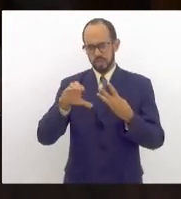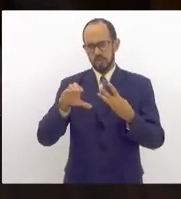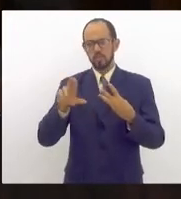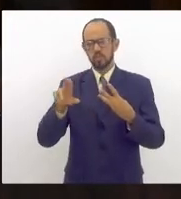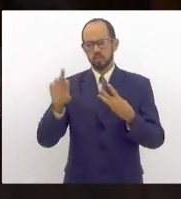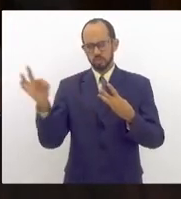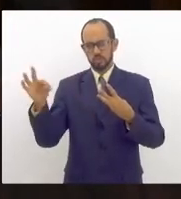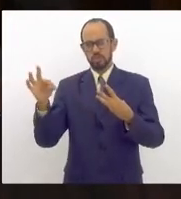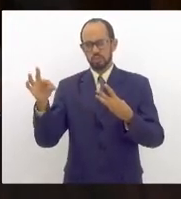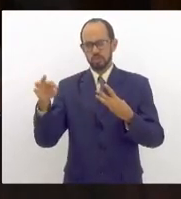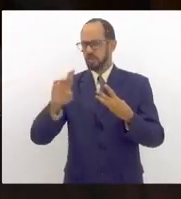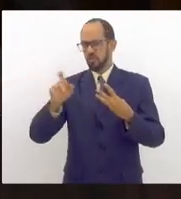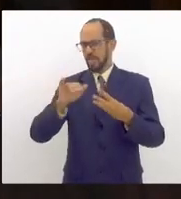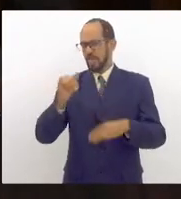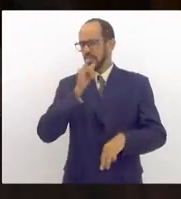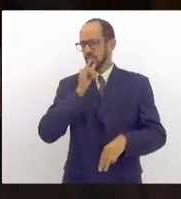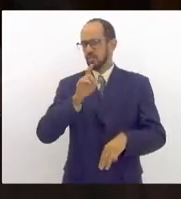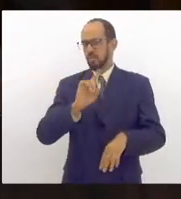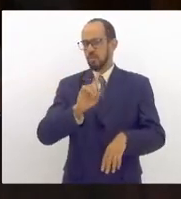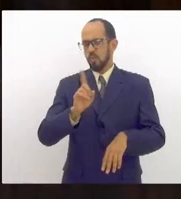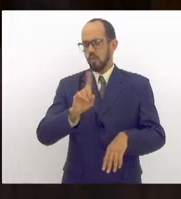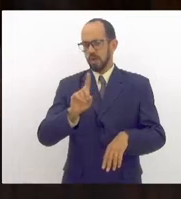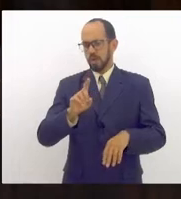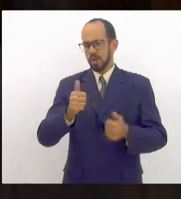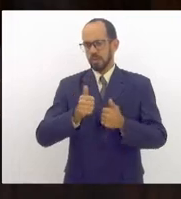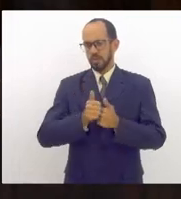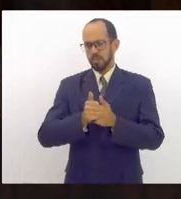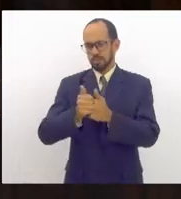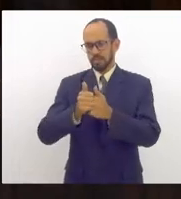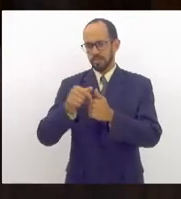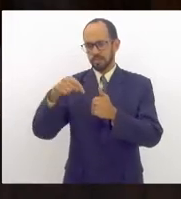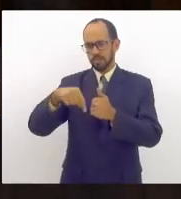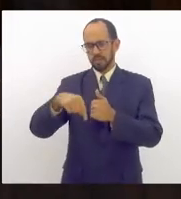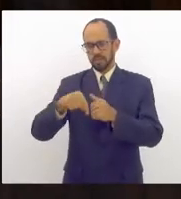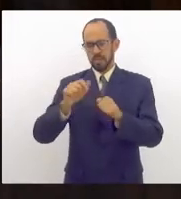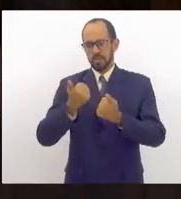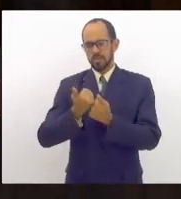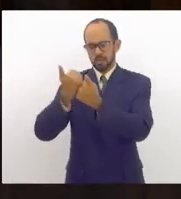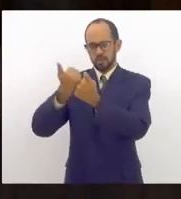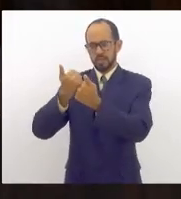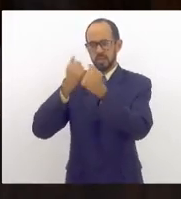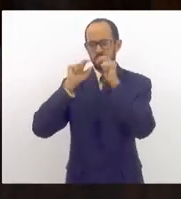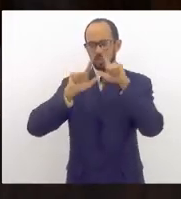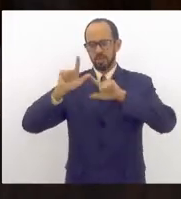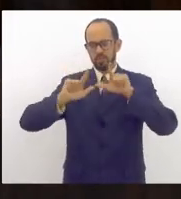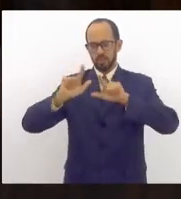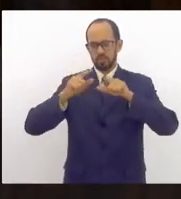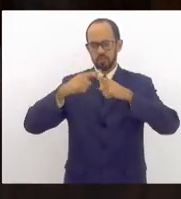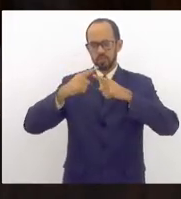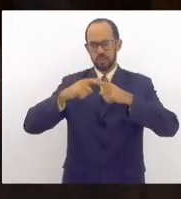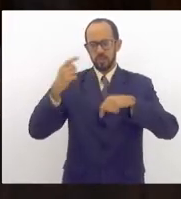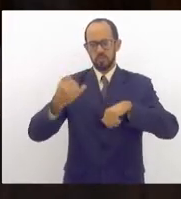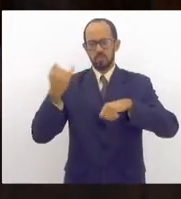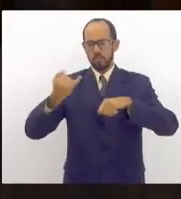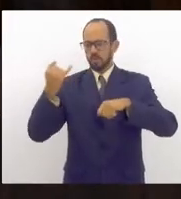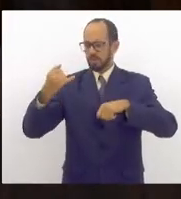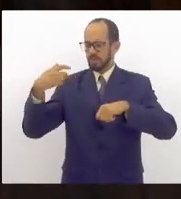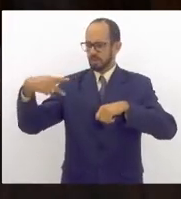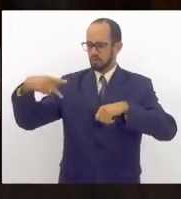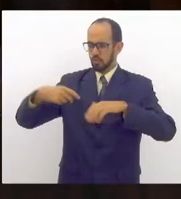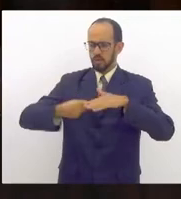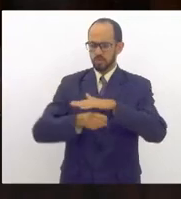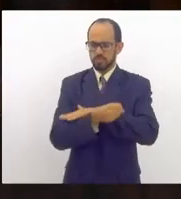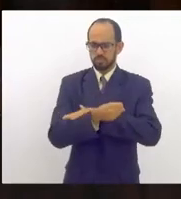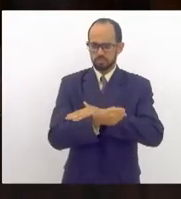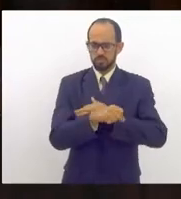Cut no momento acompanhando aquele que a nossa história teve aqui mais cedo tem a ver com a importância que a sua gestão à frente